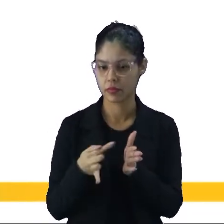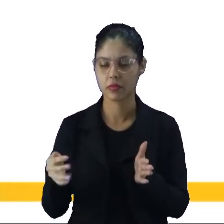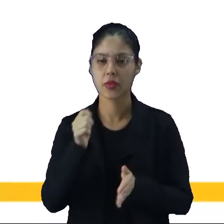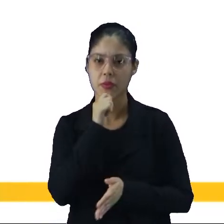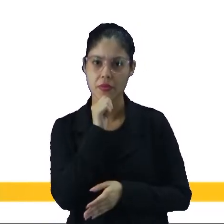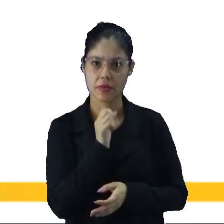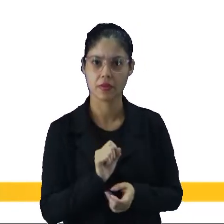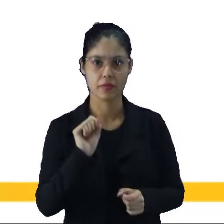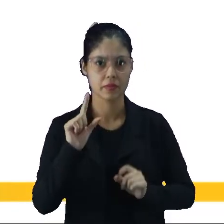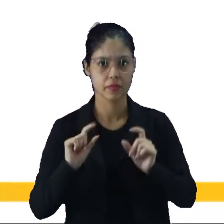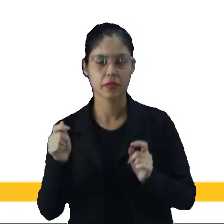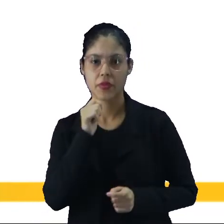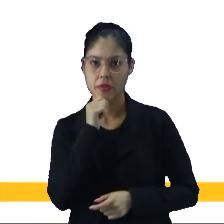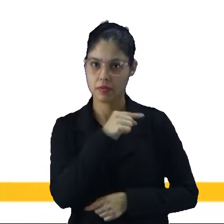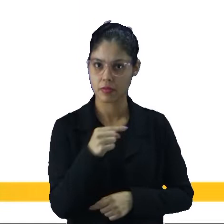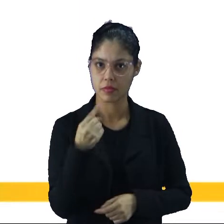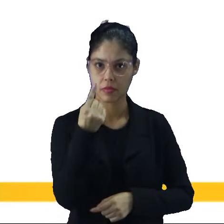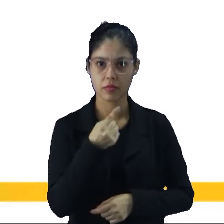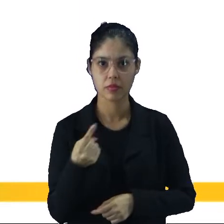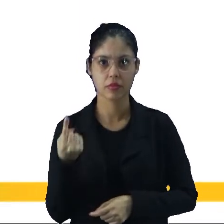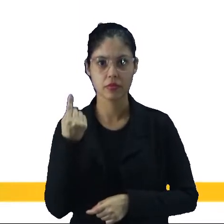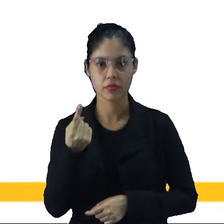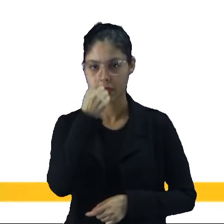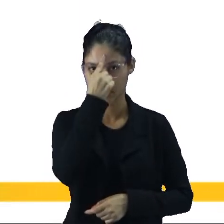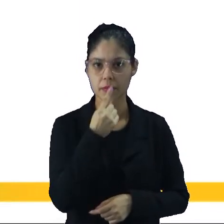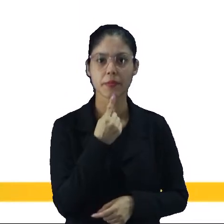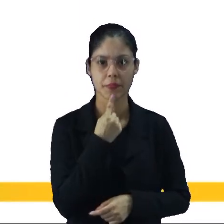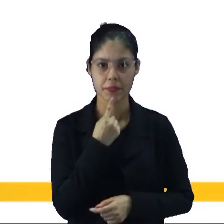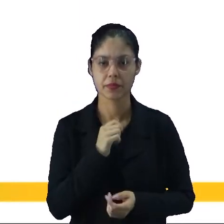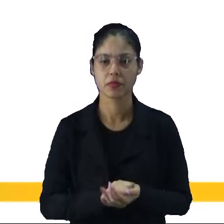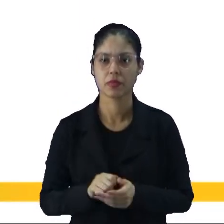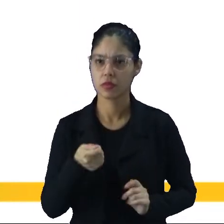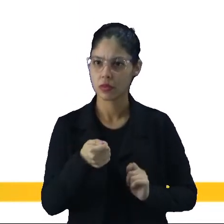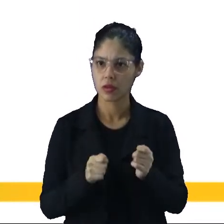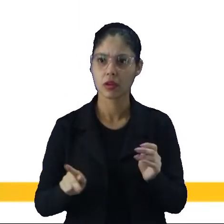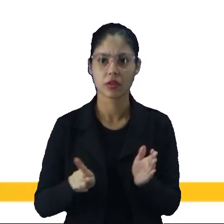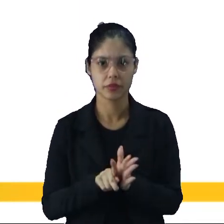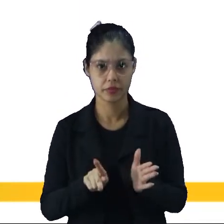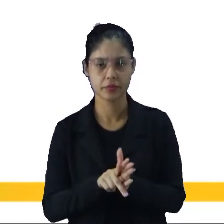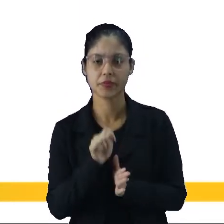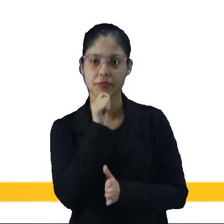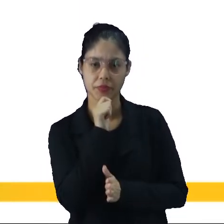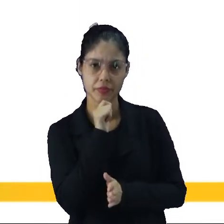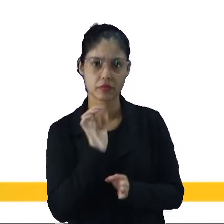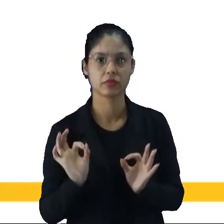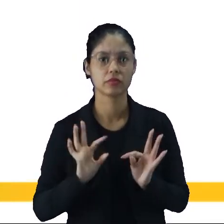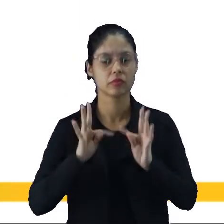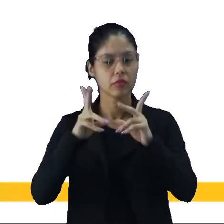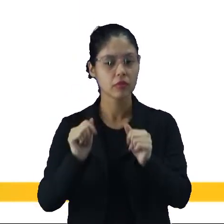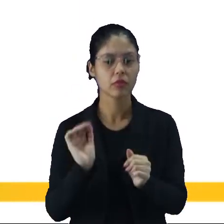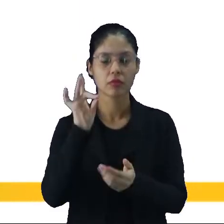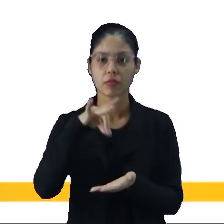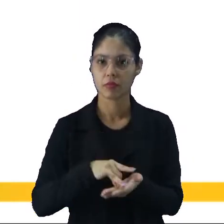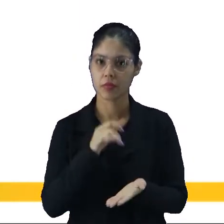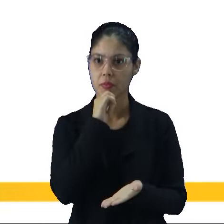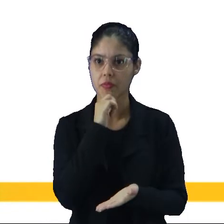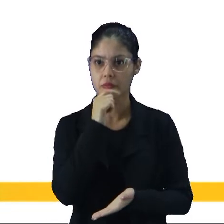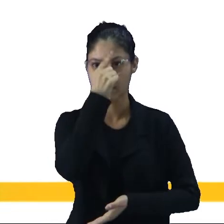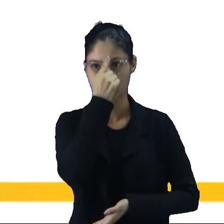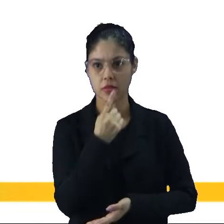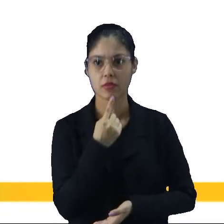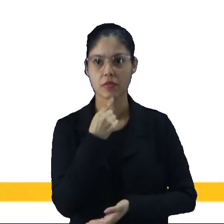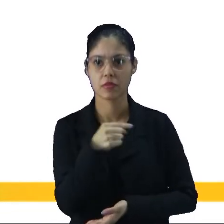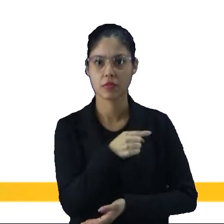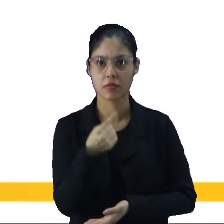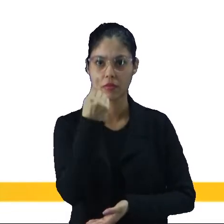também vai variar entre menos 1 e 1 em relação à imagem. Domínio também são todos os reais e a imagem vai variar